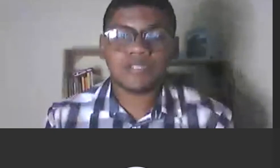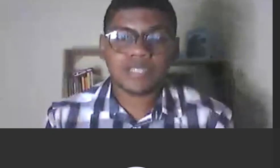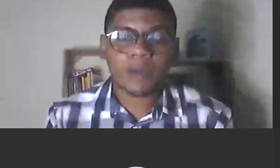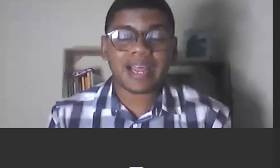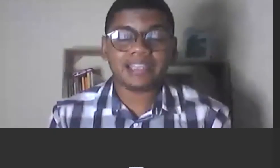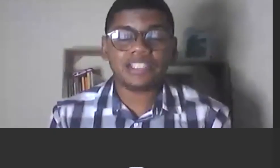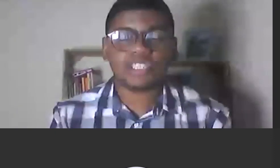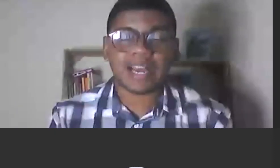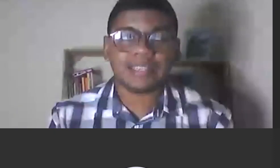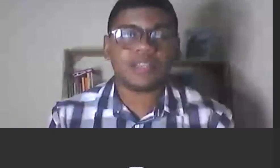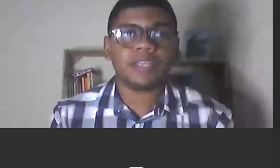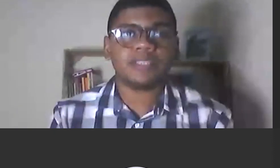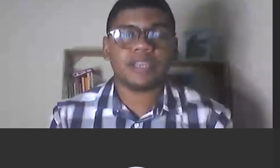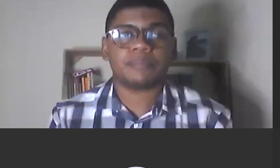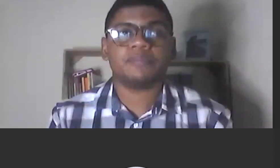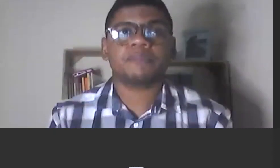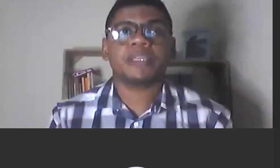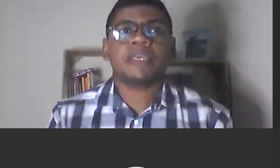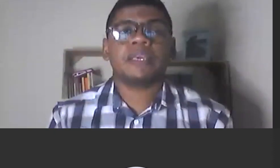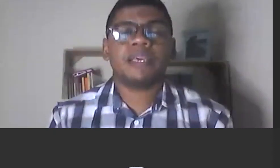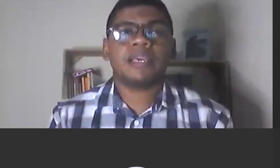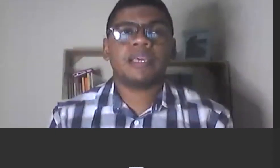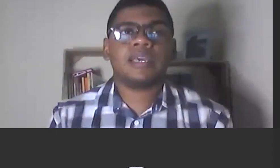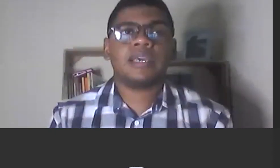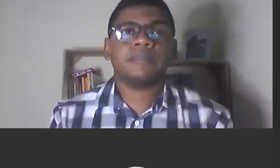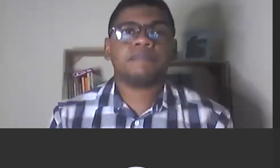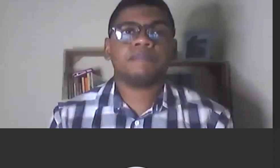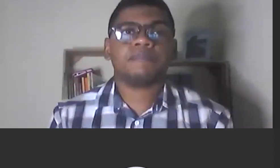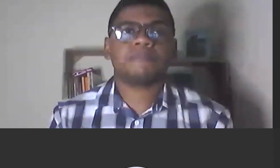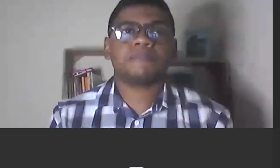Esse vai ser o sinal para adiar. Então, por exemplo,